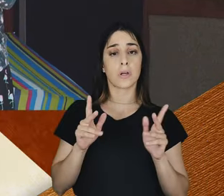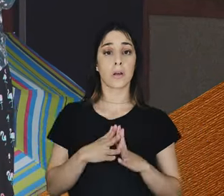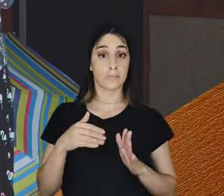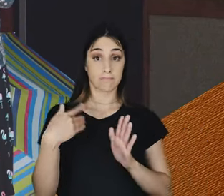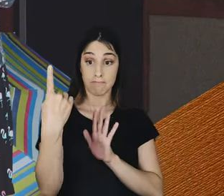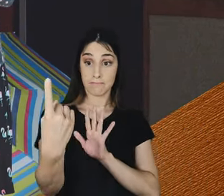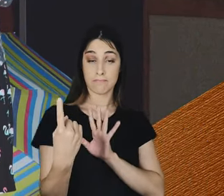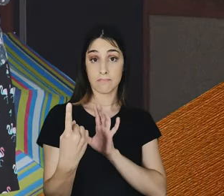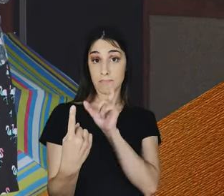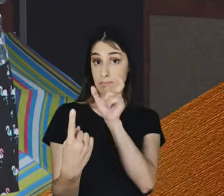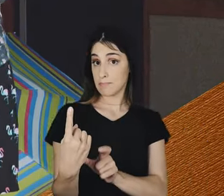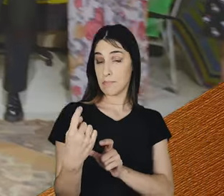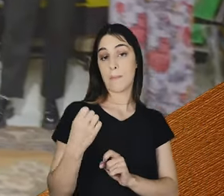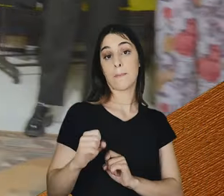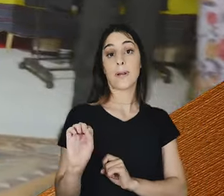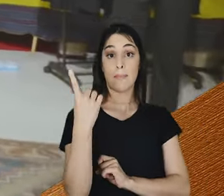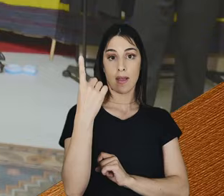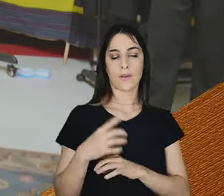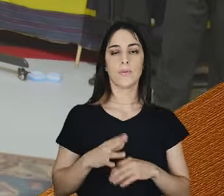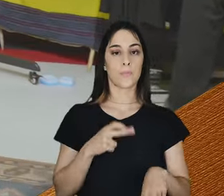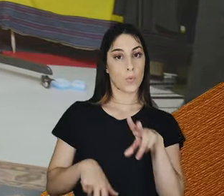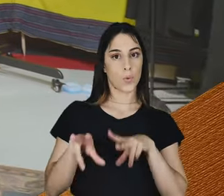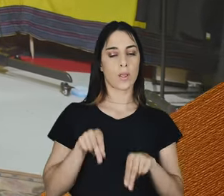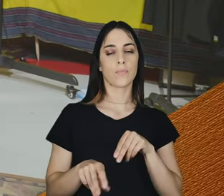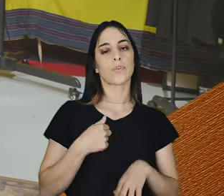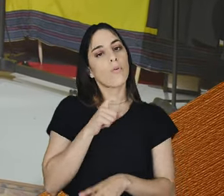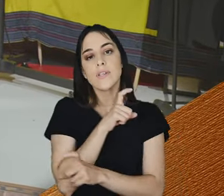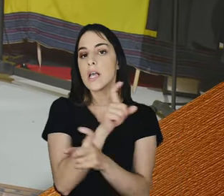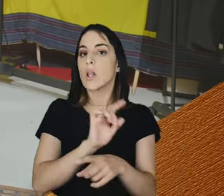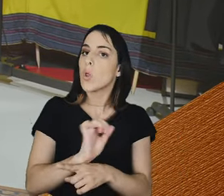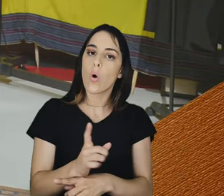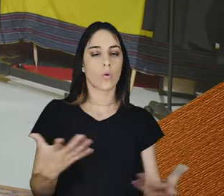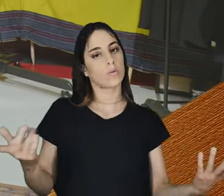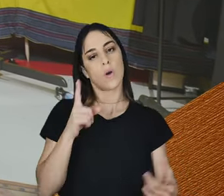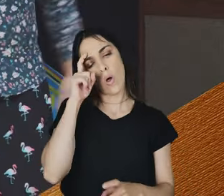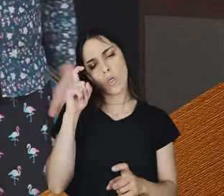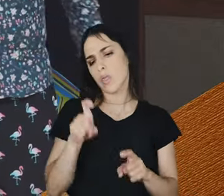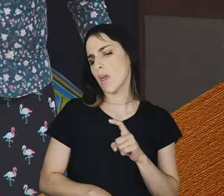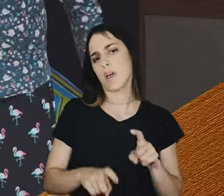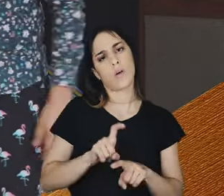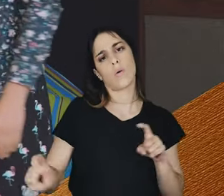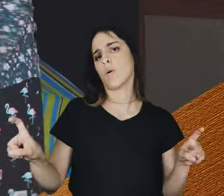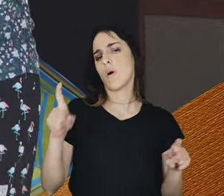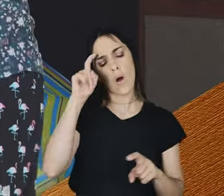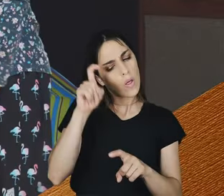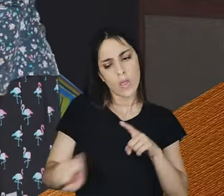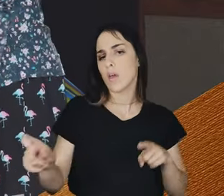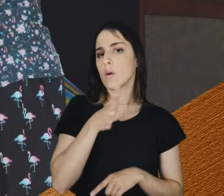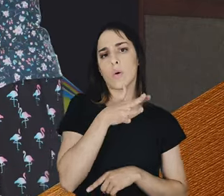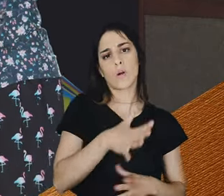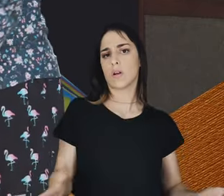o meu primeiro modelo vem que ele? É o Miguel. Eu aviso logo. Eu aviso logo, eu odeio a cor. Odeio a cor.